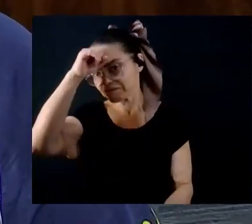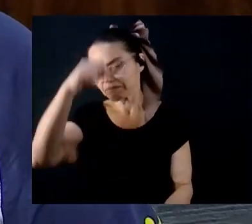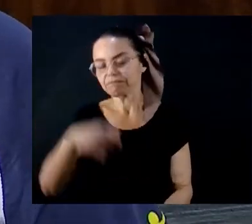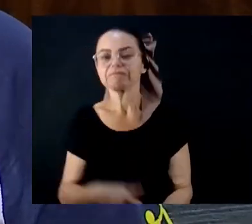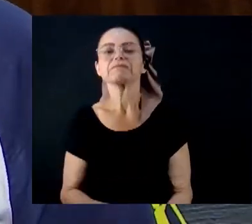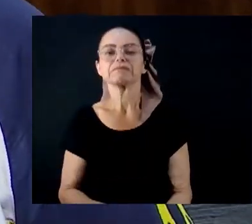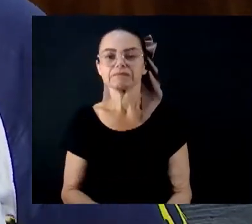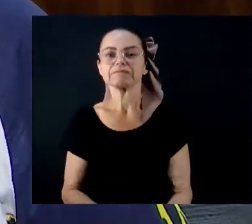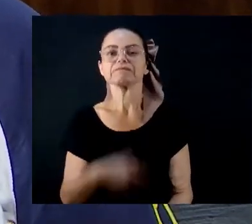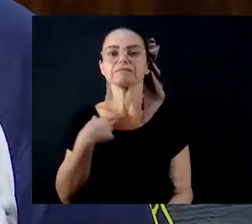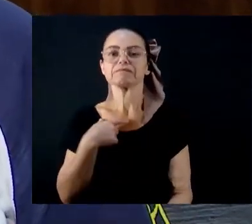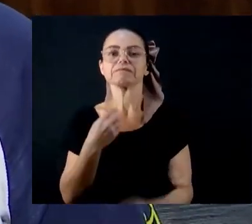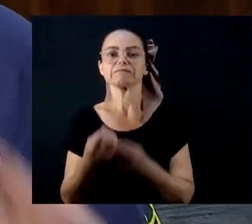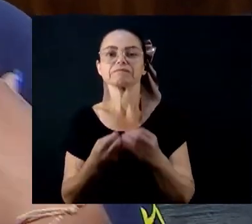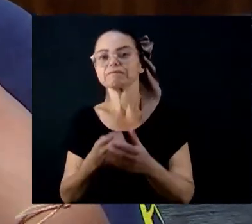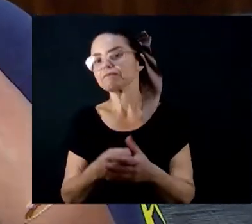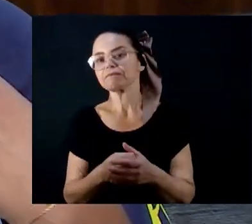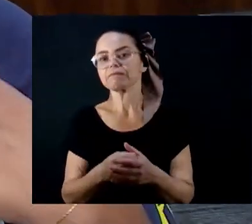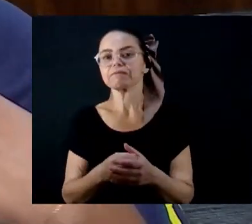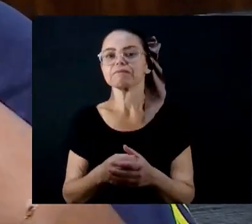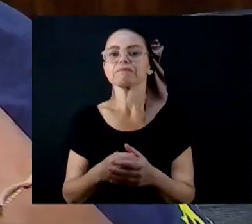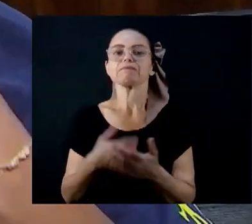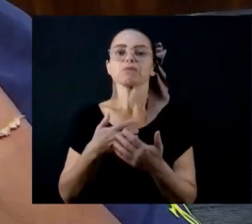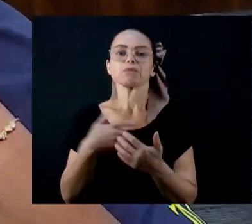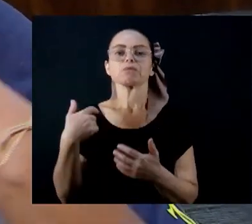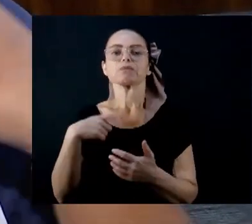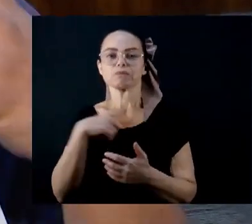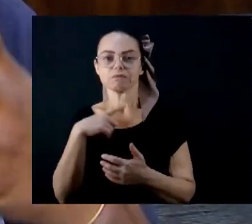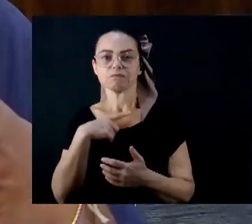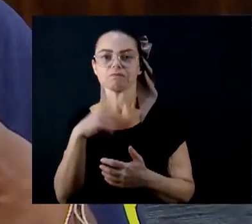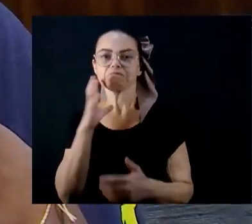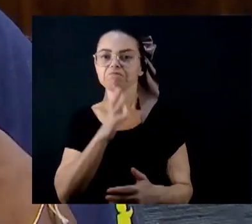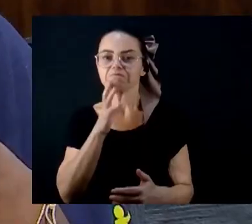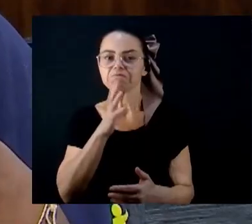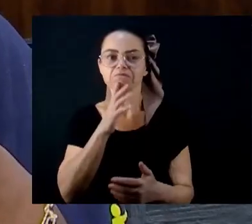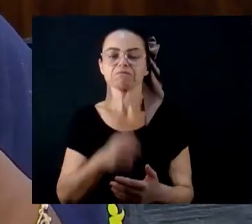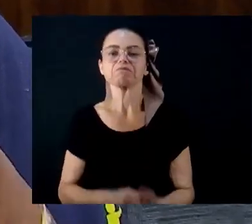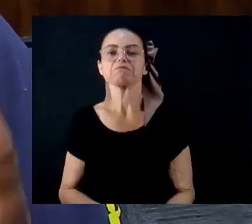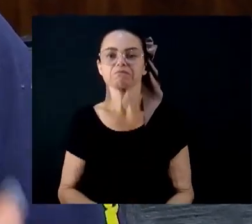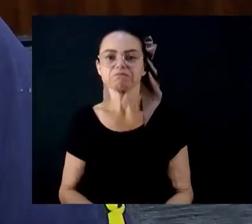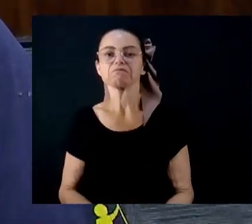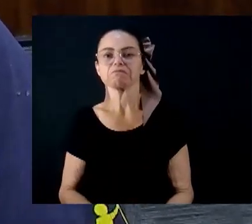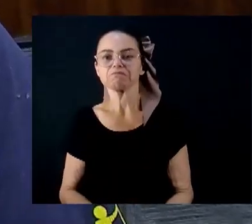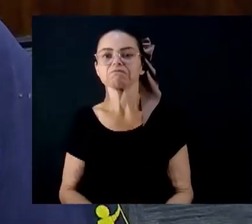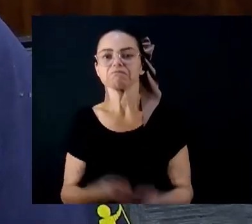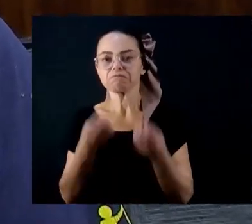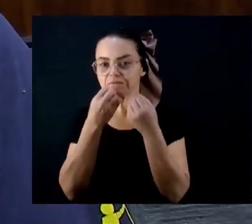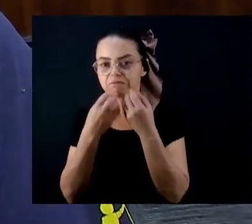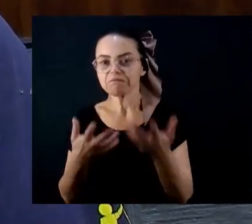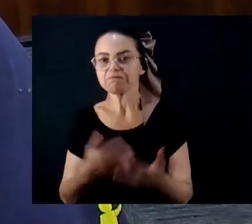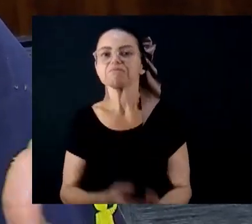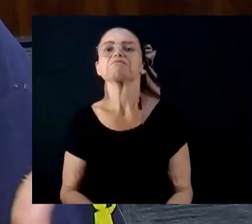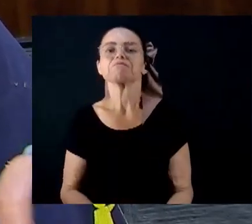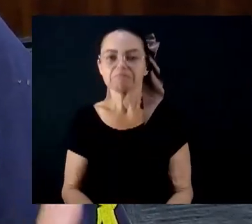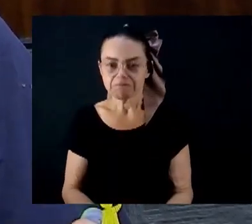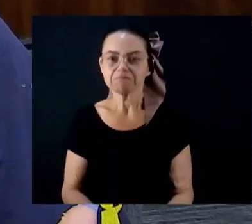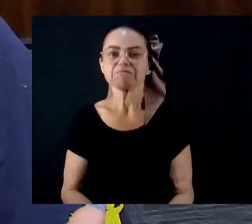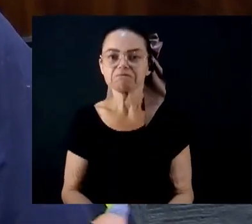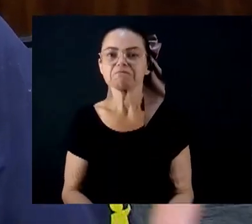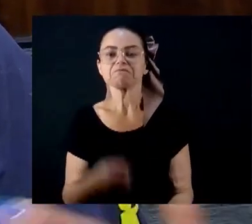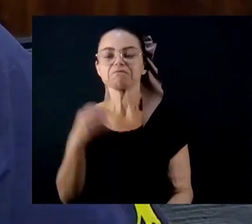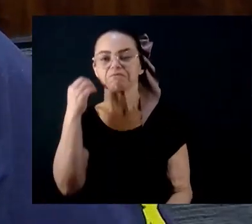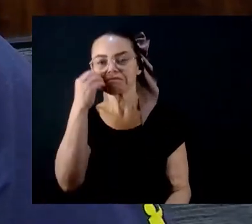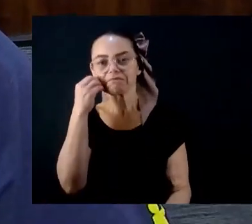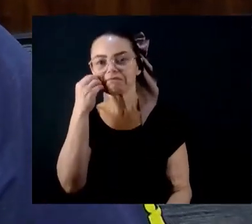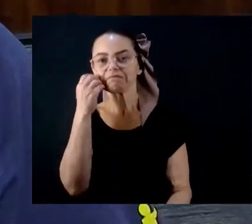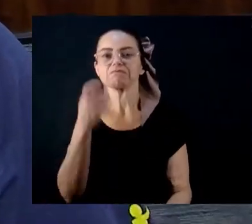tudo aqui dentro e assim, tá sendo bem, como que eu posso falar? Tá sendo uma experiência bem